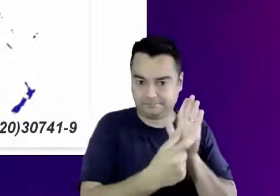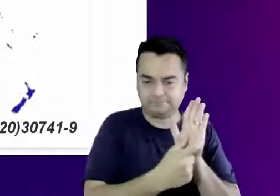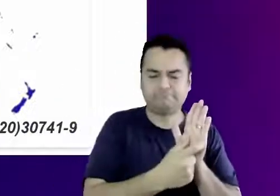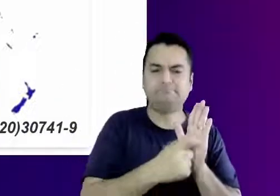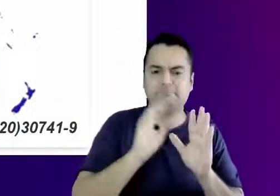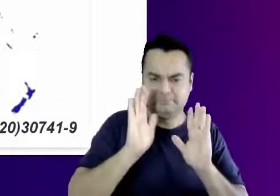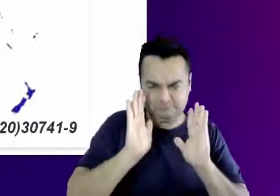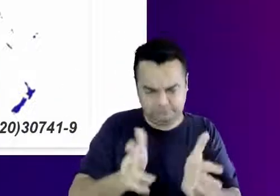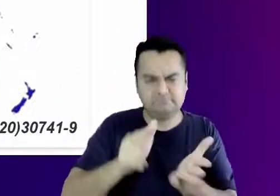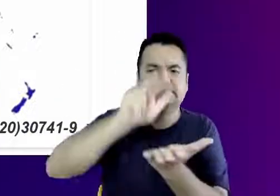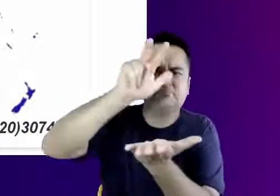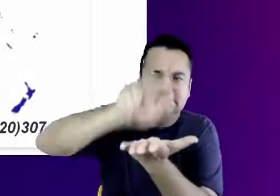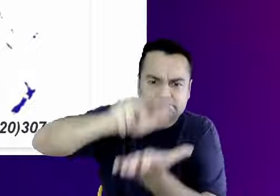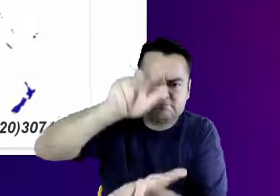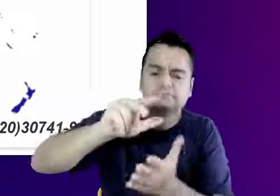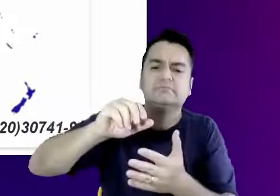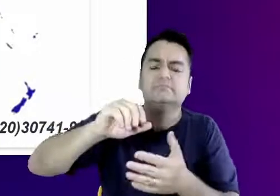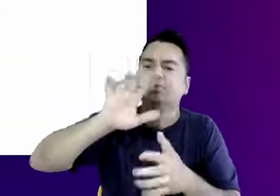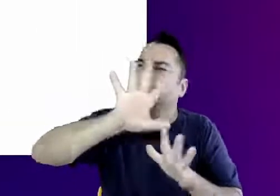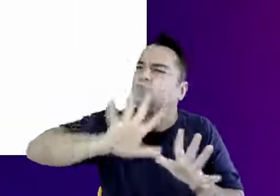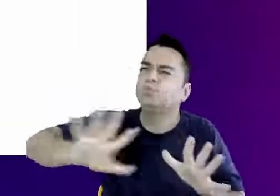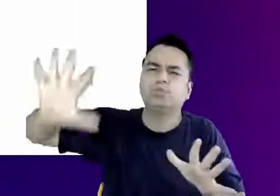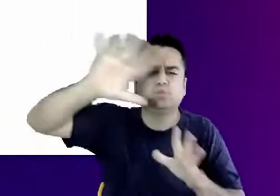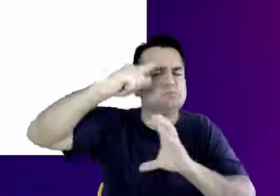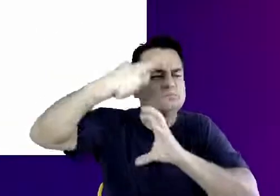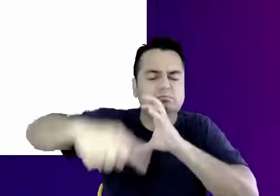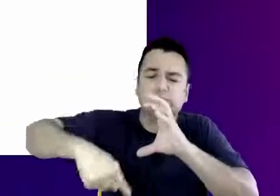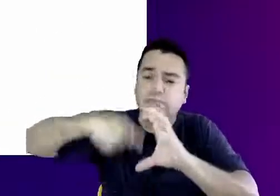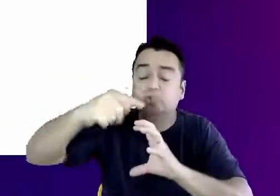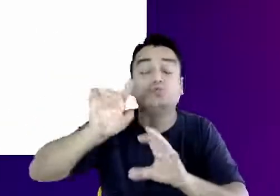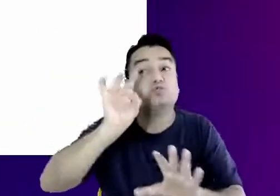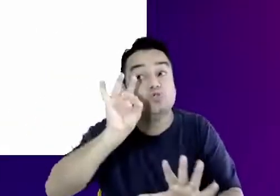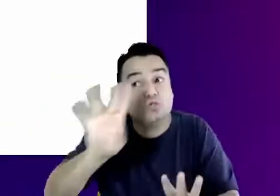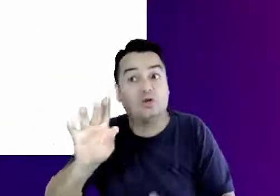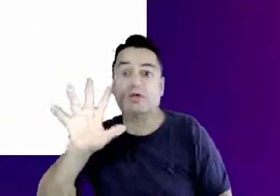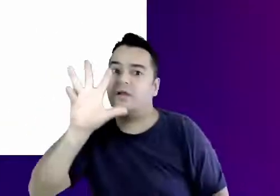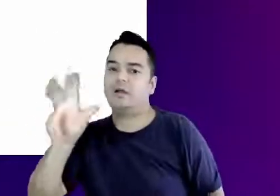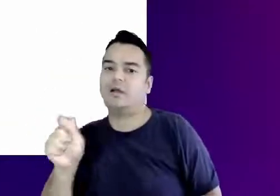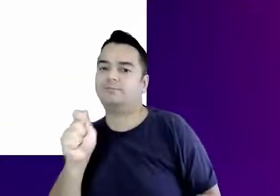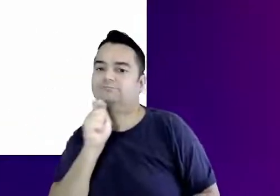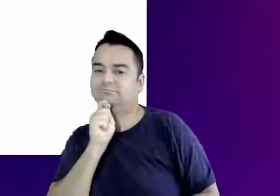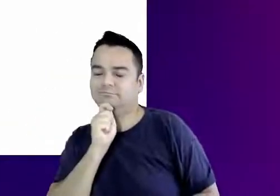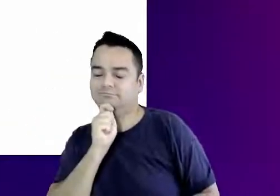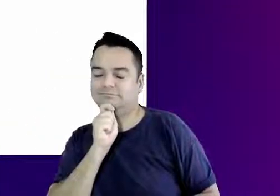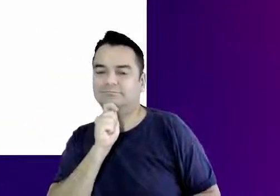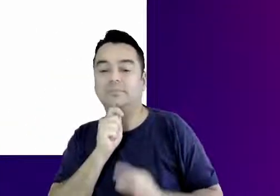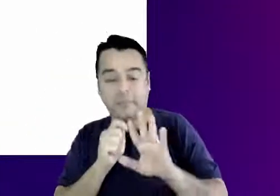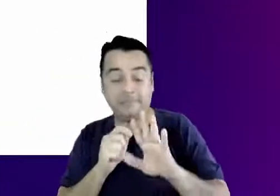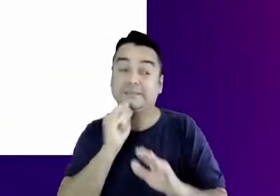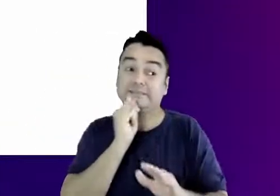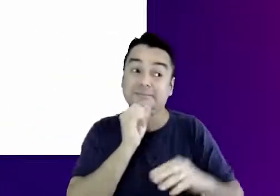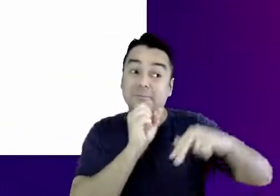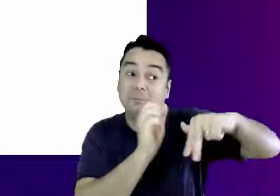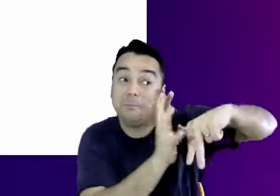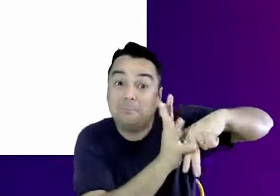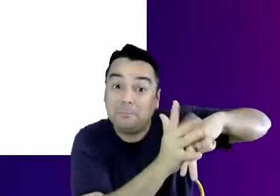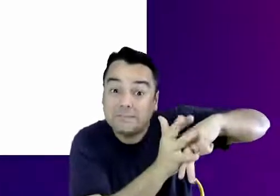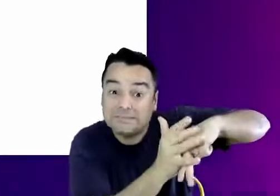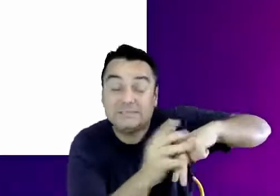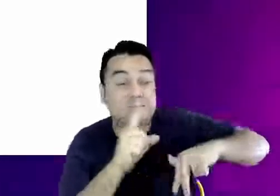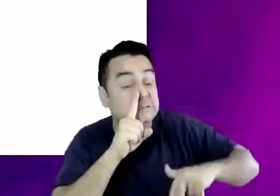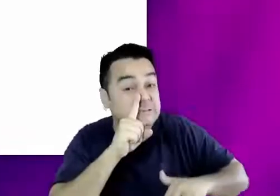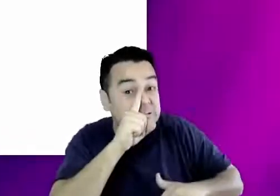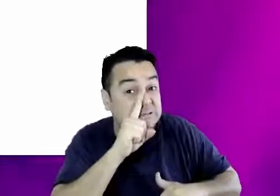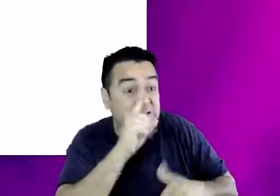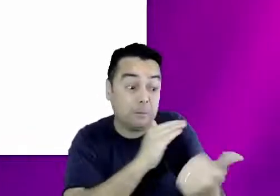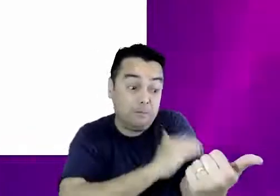exceção da África, ou seja, é extremamente validado. E numa paciente considerada de alto risco, no momento a gente utiliza ponto de corte de 1 para